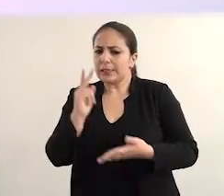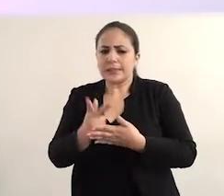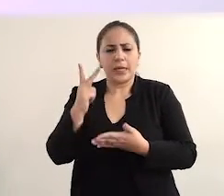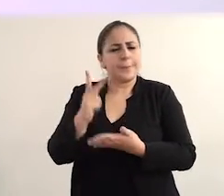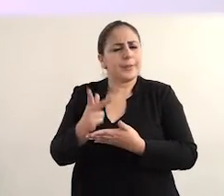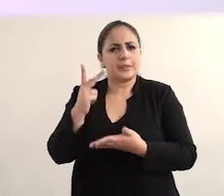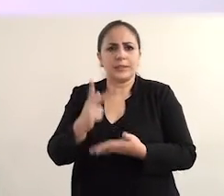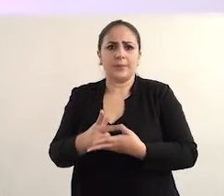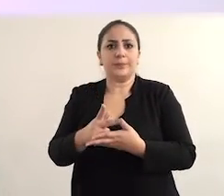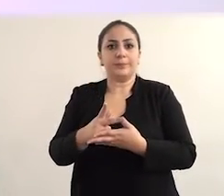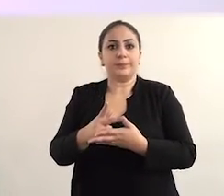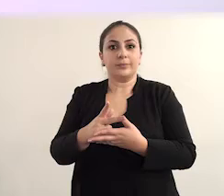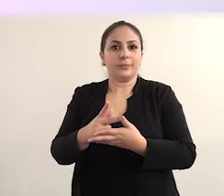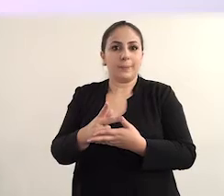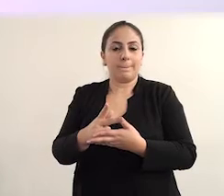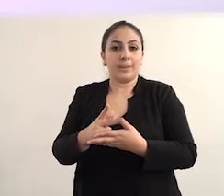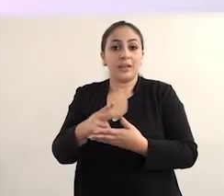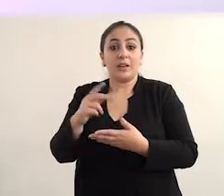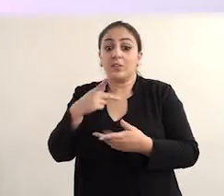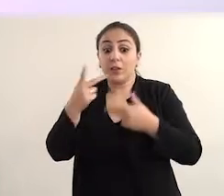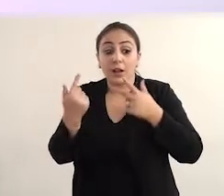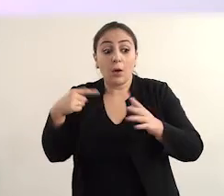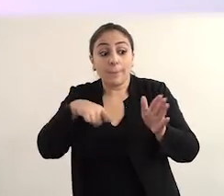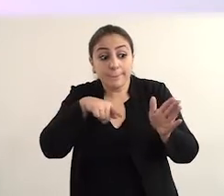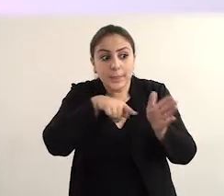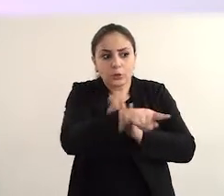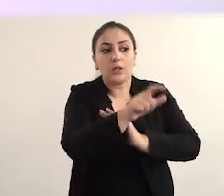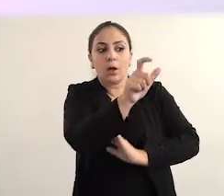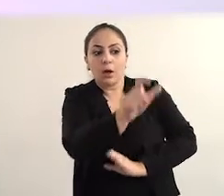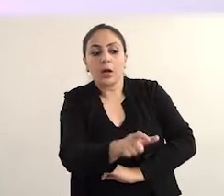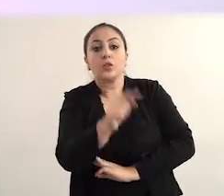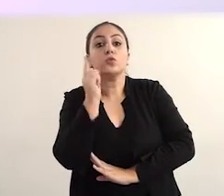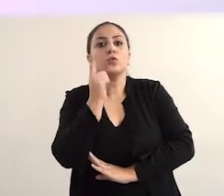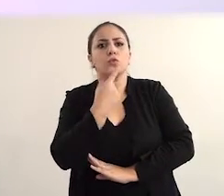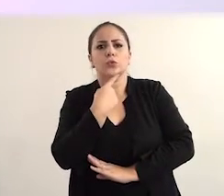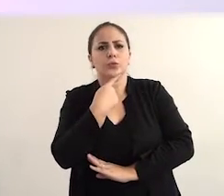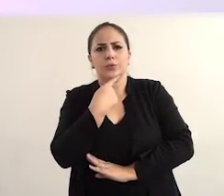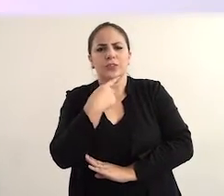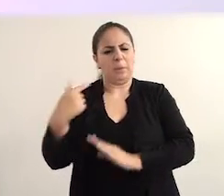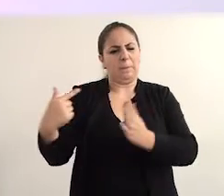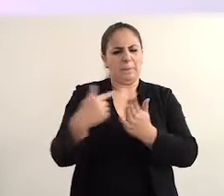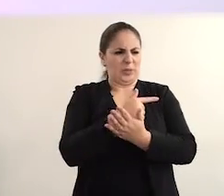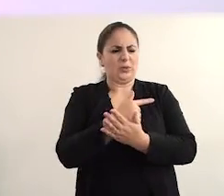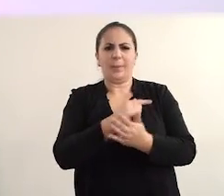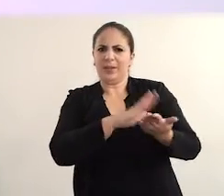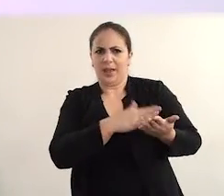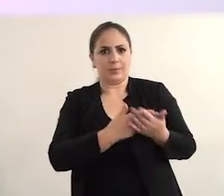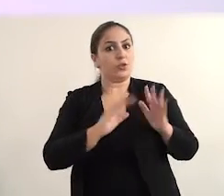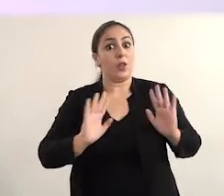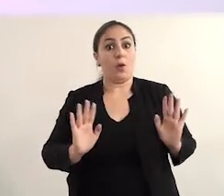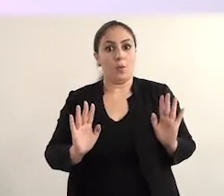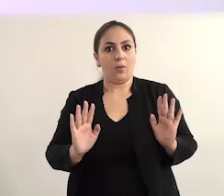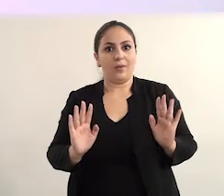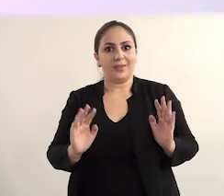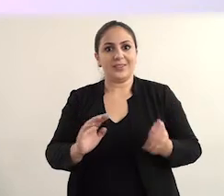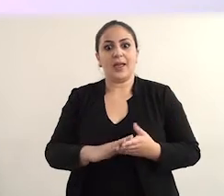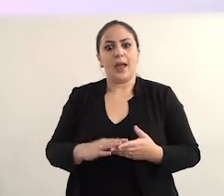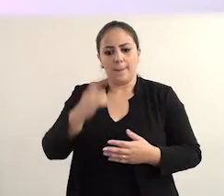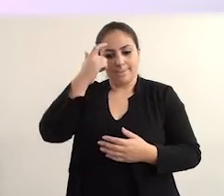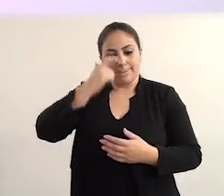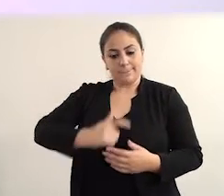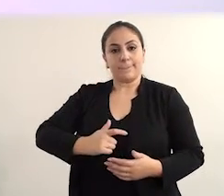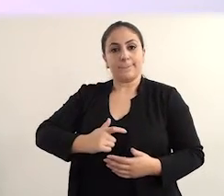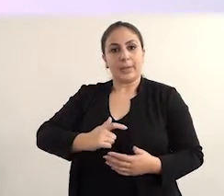sempre se referindo para o surdo, né? E não colocando o intérprete na condição de professores, né?